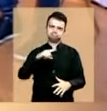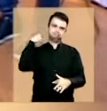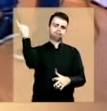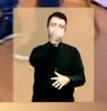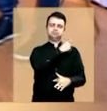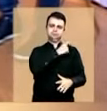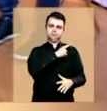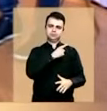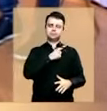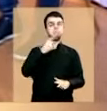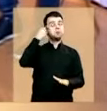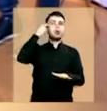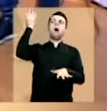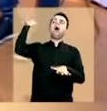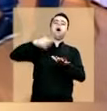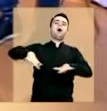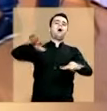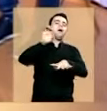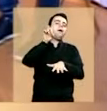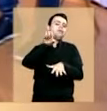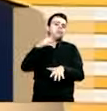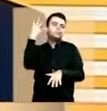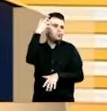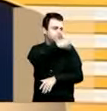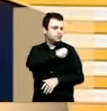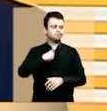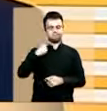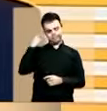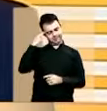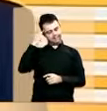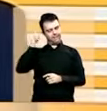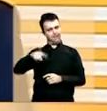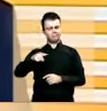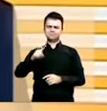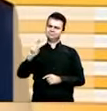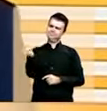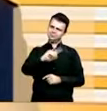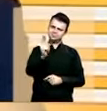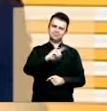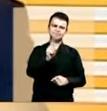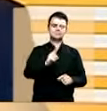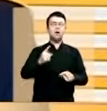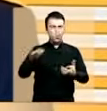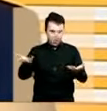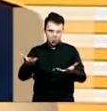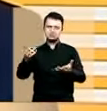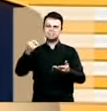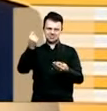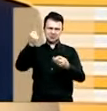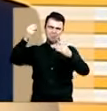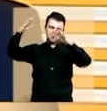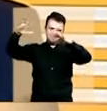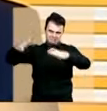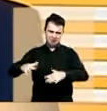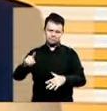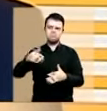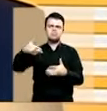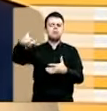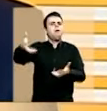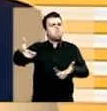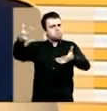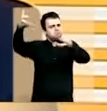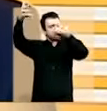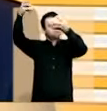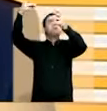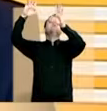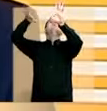acreditar, né, como o colega citou no Jardim do Éden, nós estamos passando por uma recessão, mas a bonança ela vai vir, eu acredito nisso. E vai